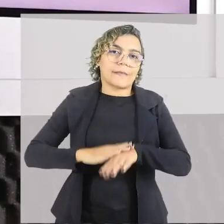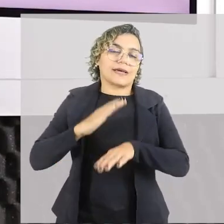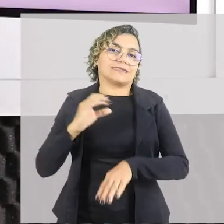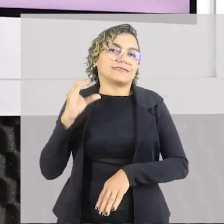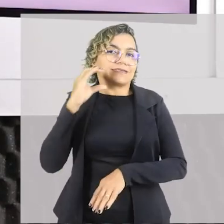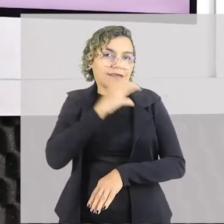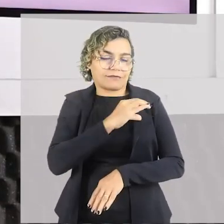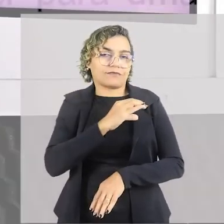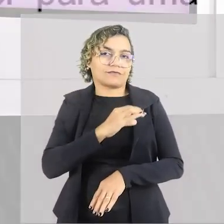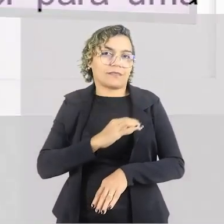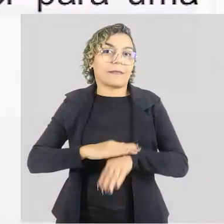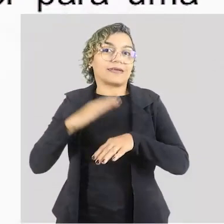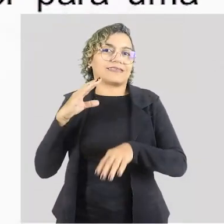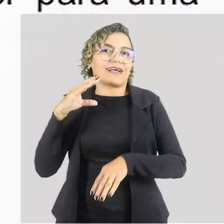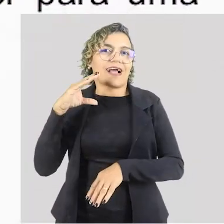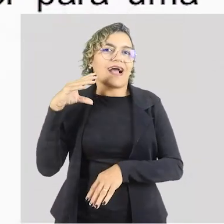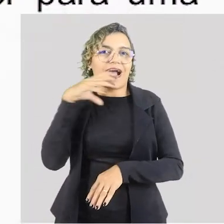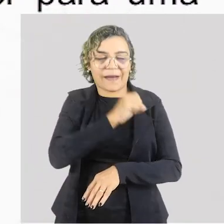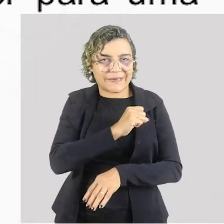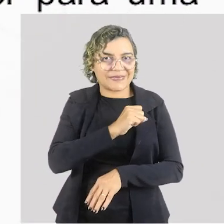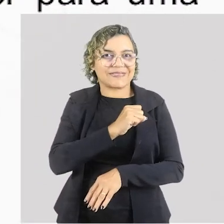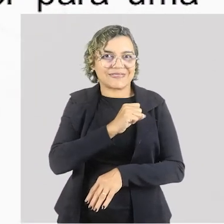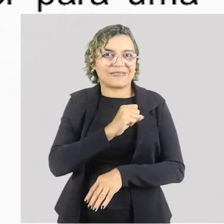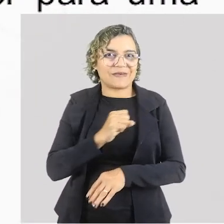consequentemente, ele fica pronto mais rápido.